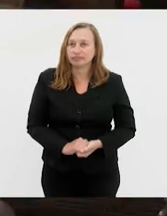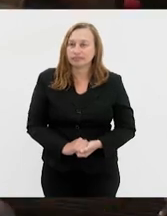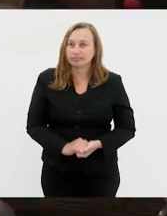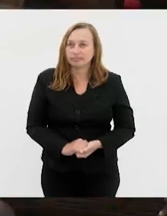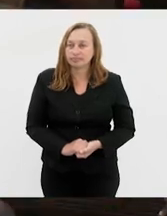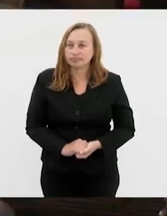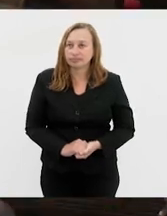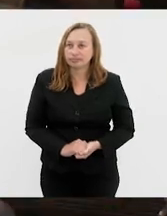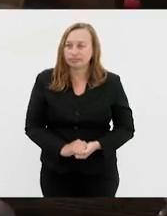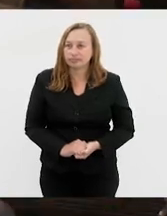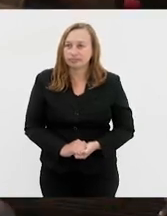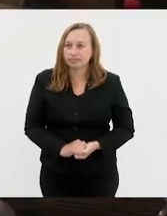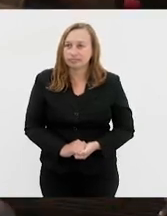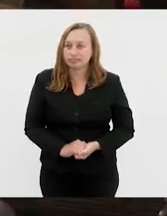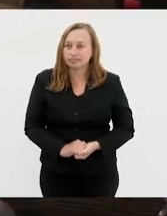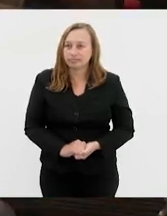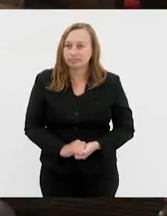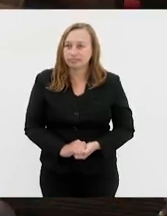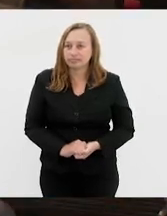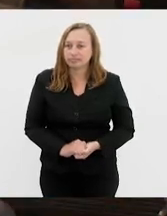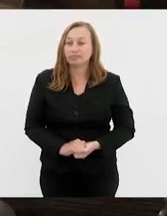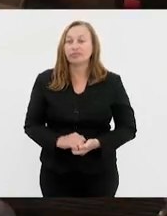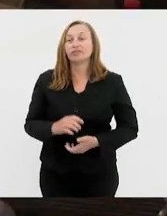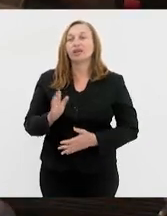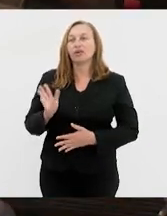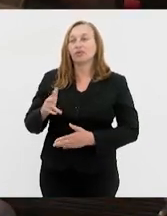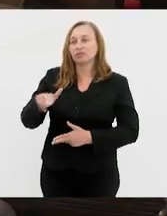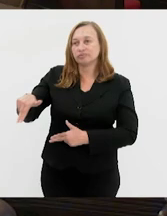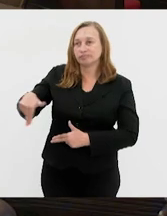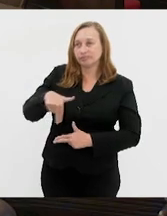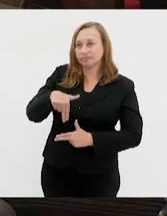Prometi que o Valtinho vai lá para a tribuna.